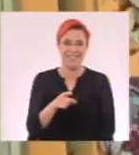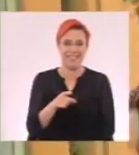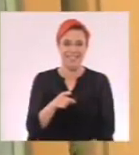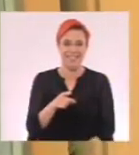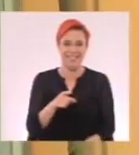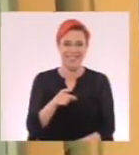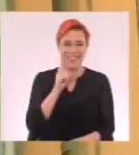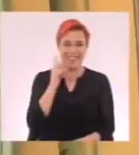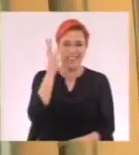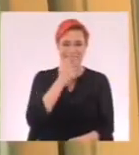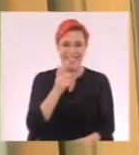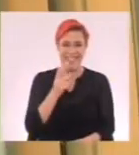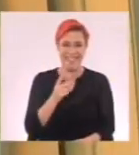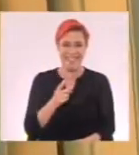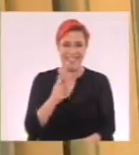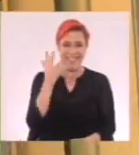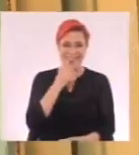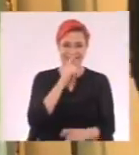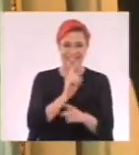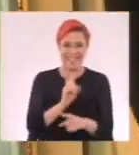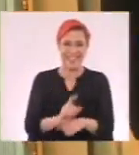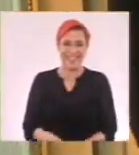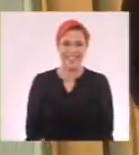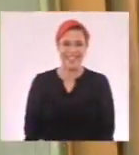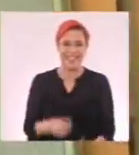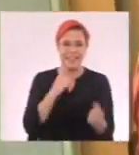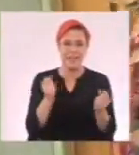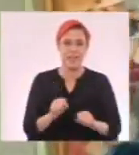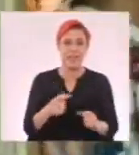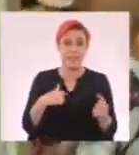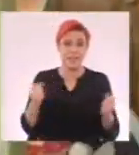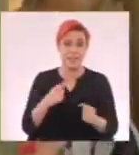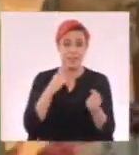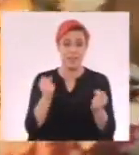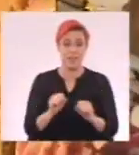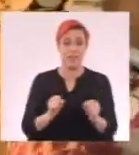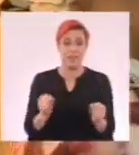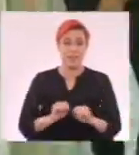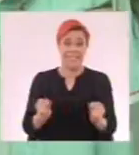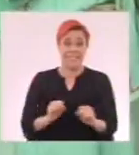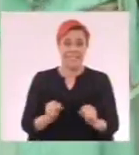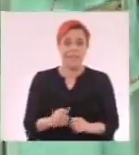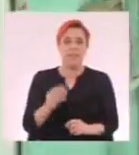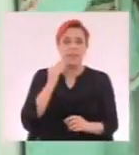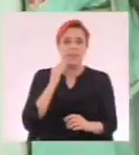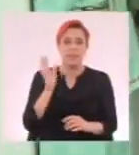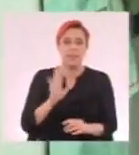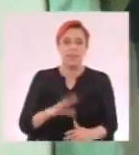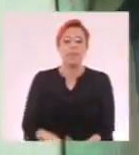Isto é uma grande artista, não é? Uma grande artista. Olha, estou nervosa. Amo, já morri por dentro. Não nada. Beijinhos,